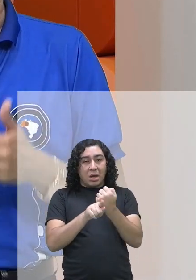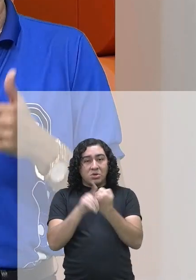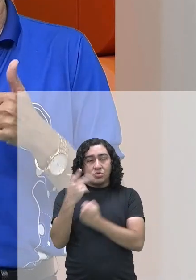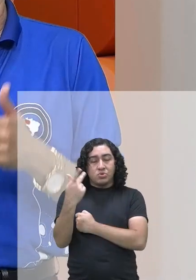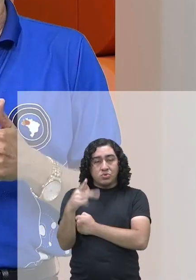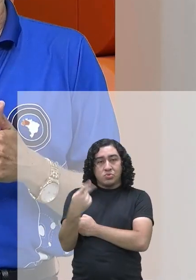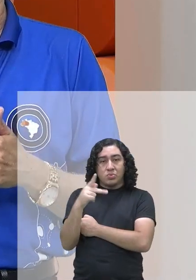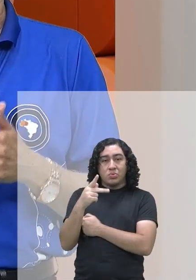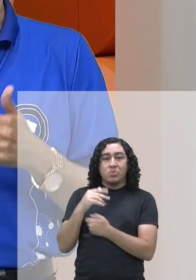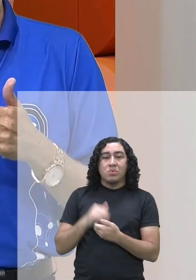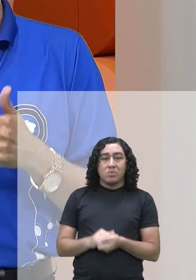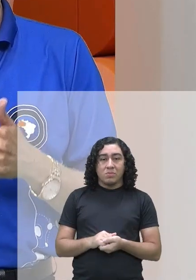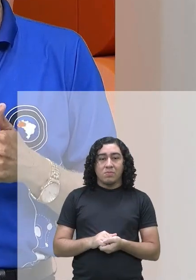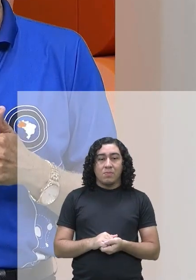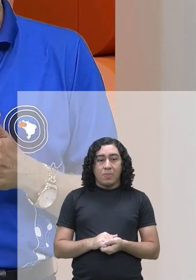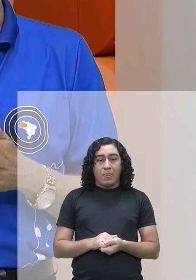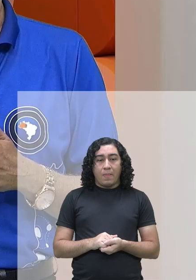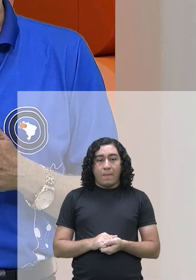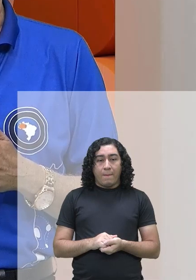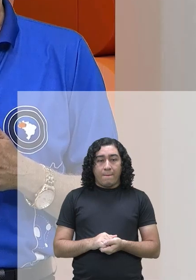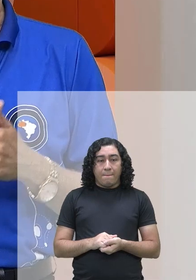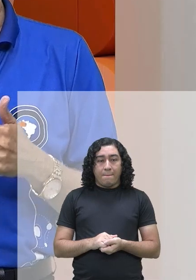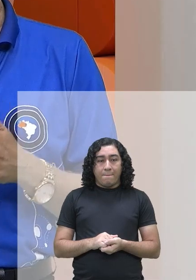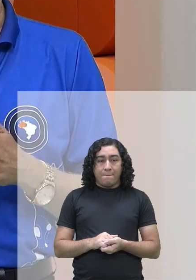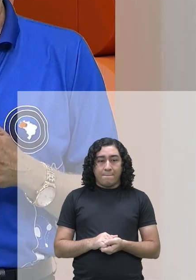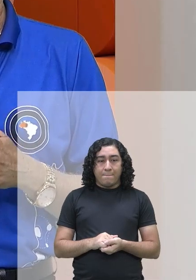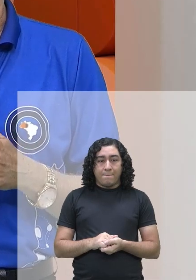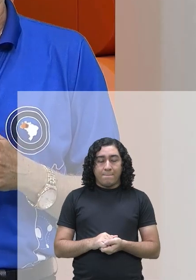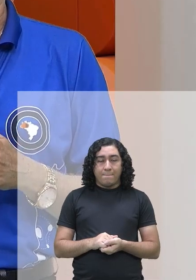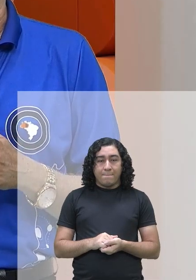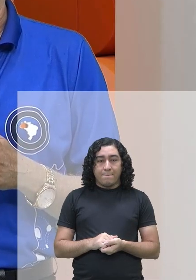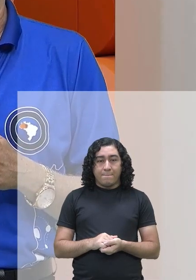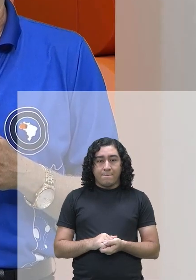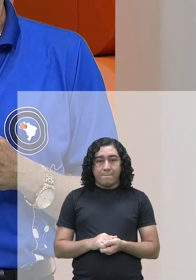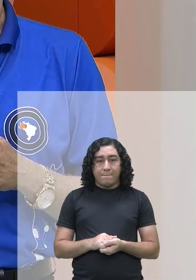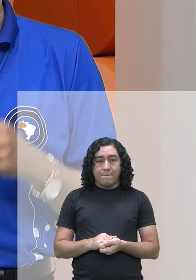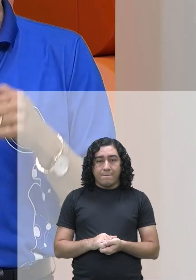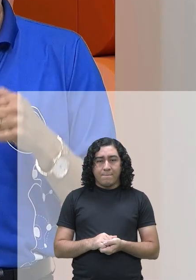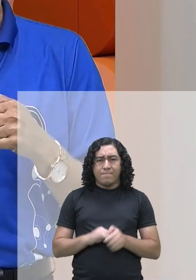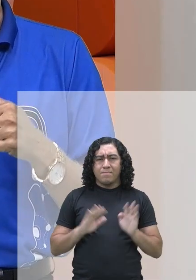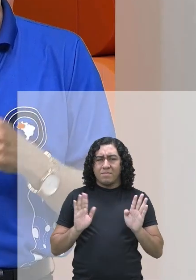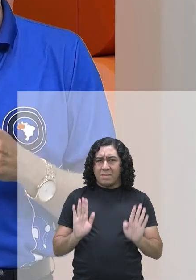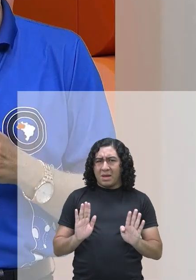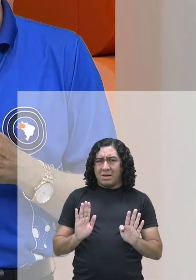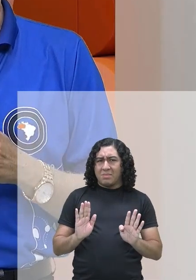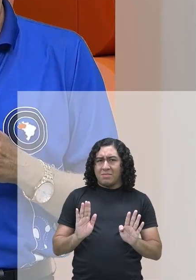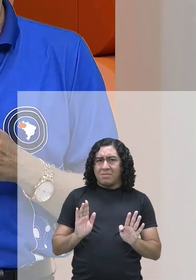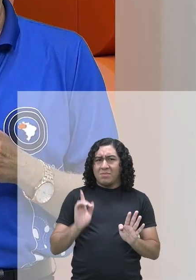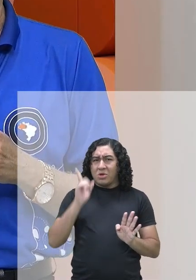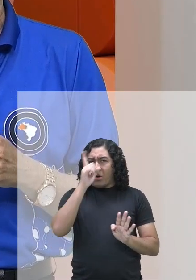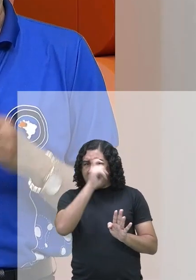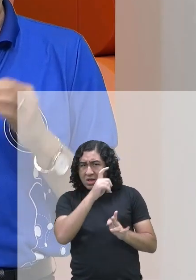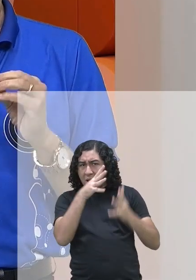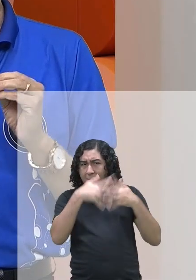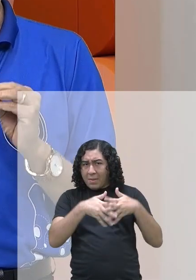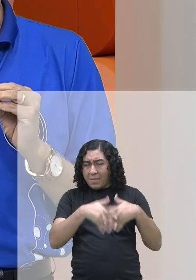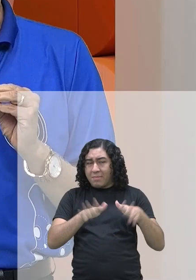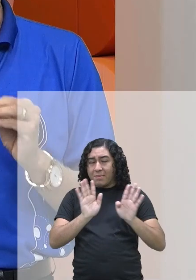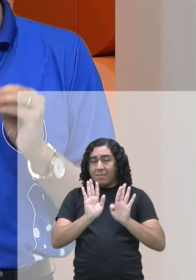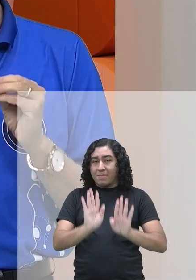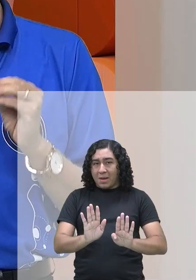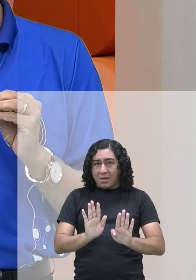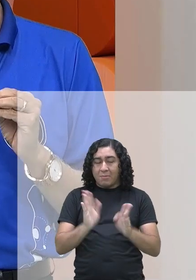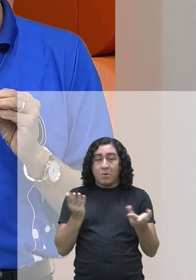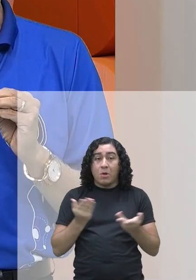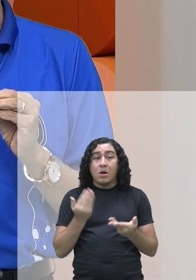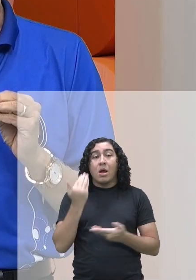pertencem, fonte de consciência. Gente, complicou um pouco? Não, vamos descomplicar. Vamos